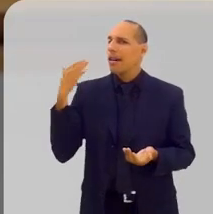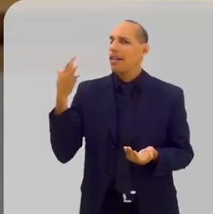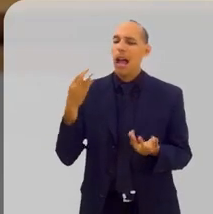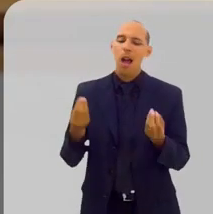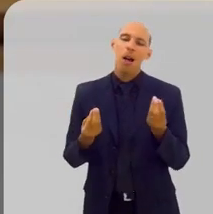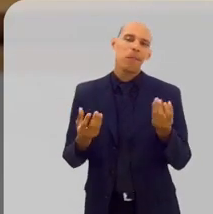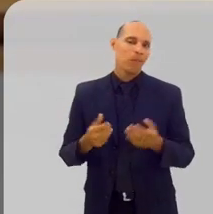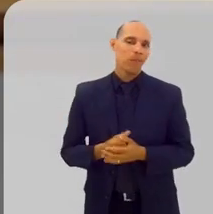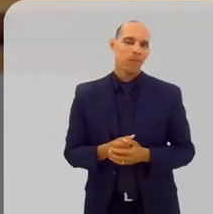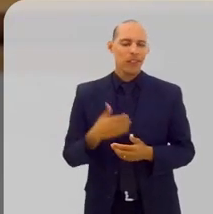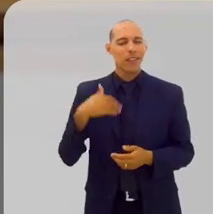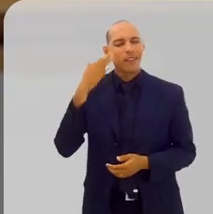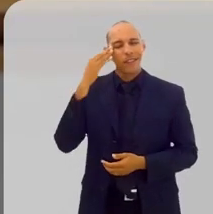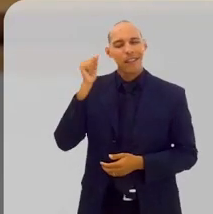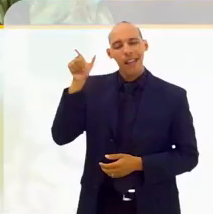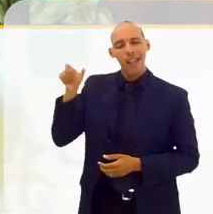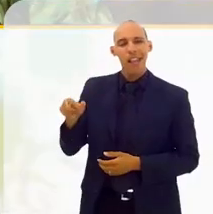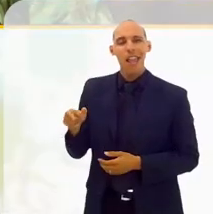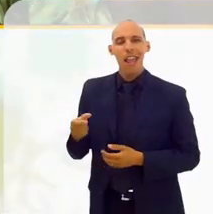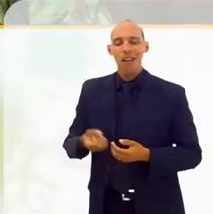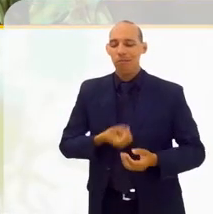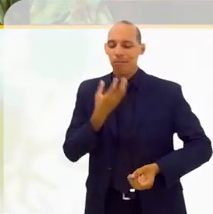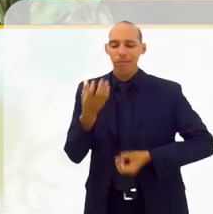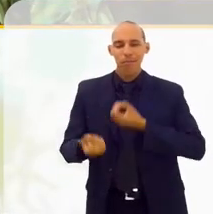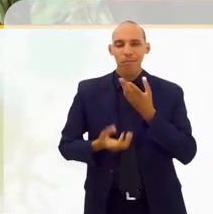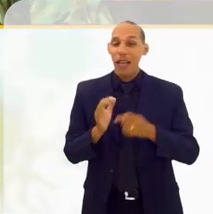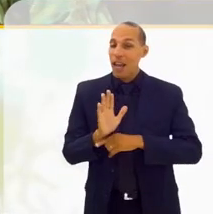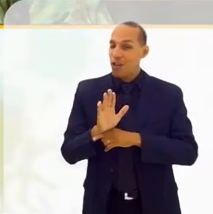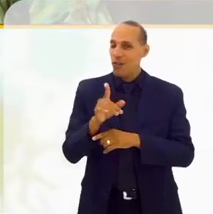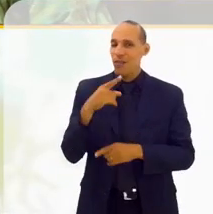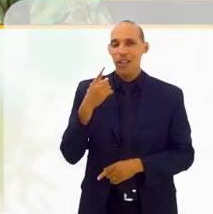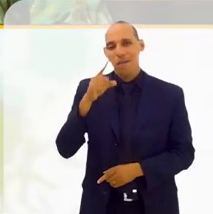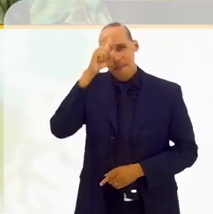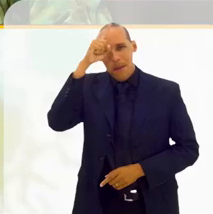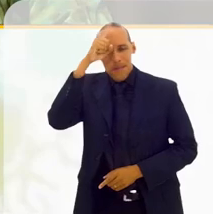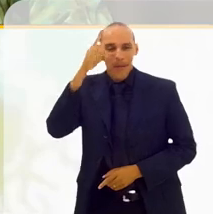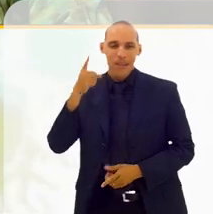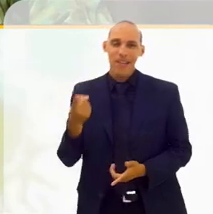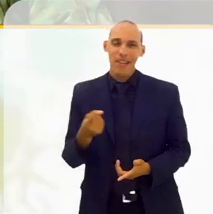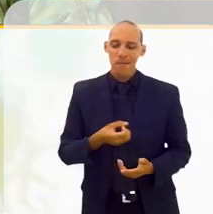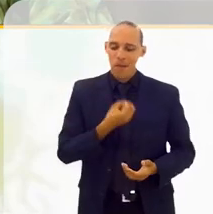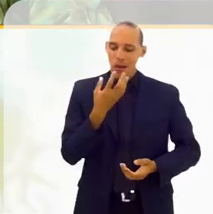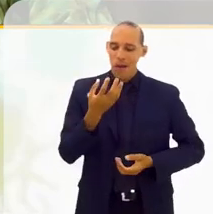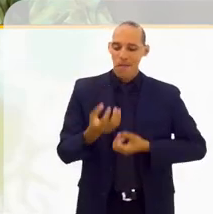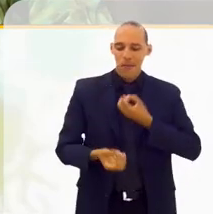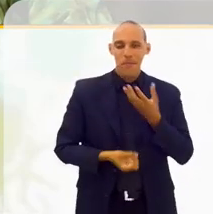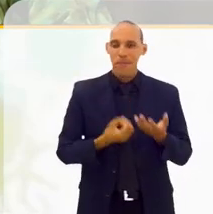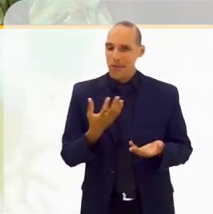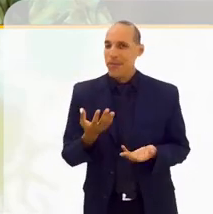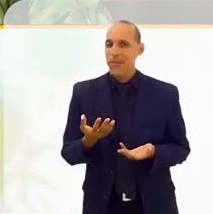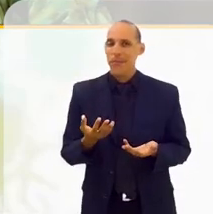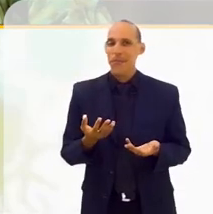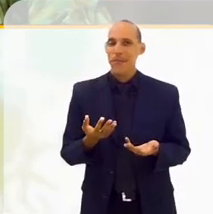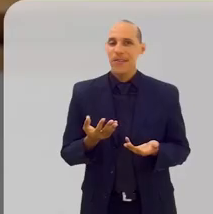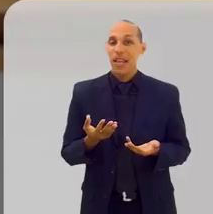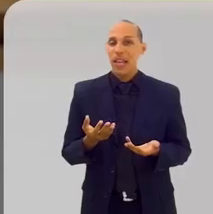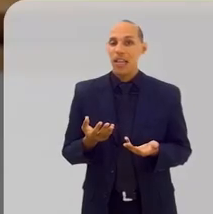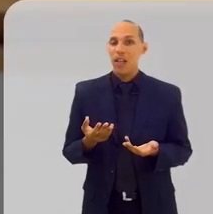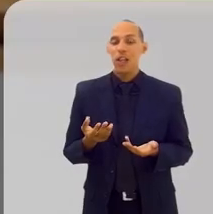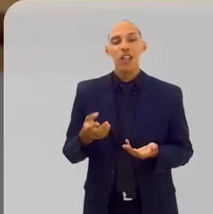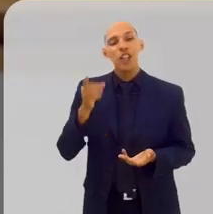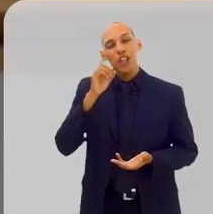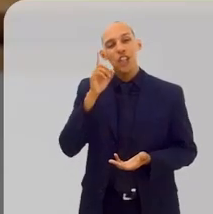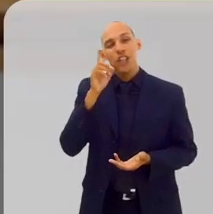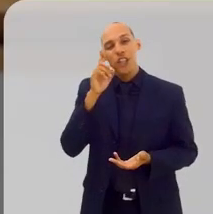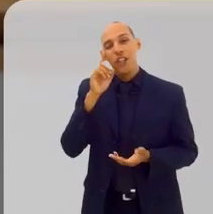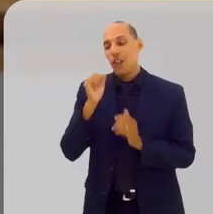era porque eu sei que ele foi uma grande influência na sua criação você já falou aí da poesia como é que